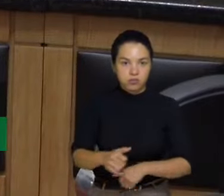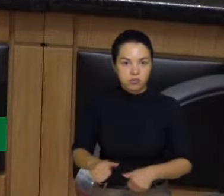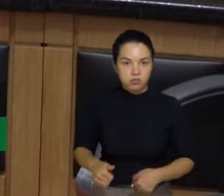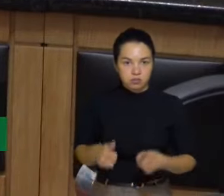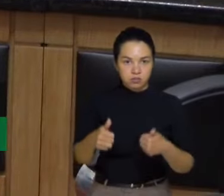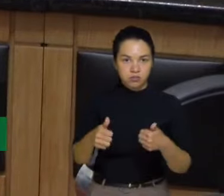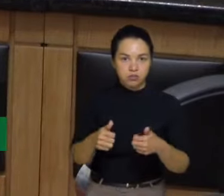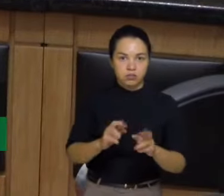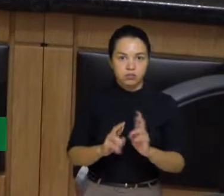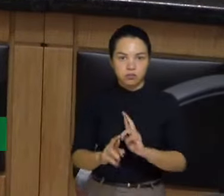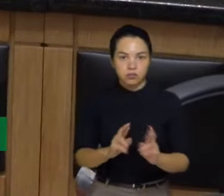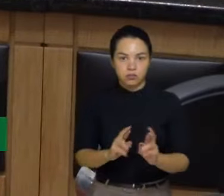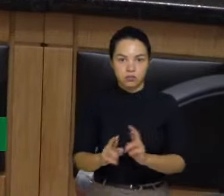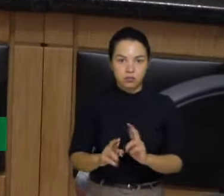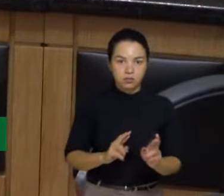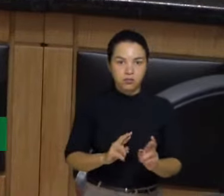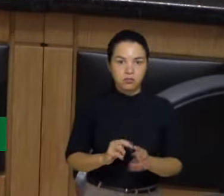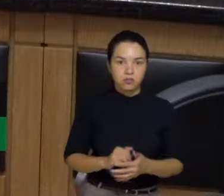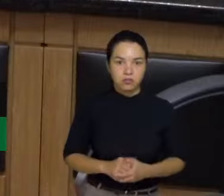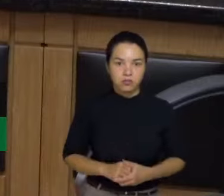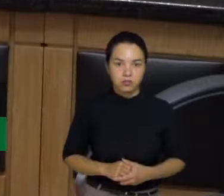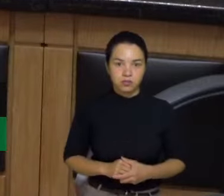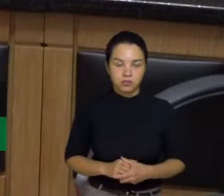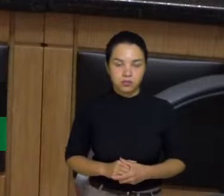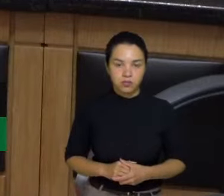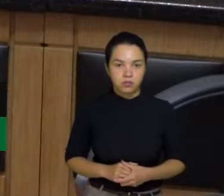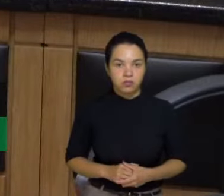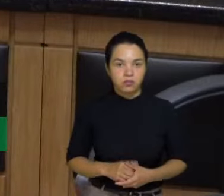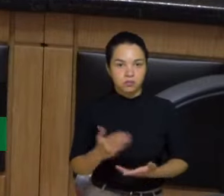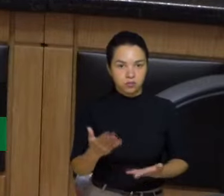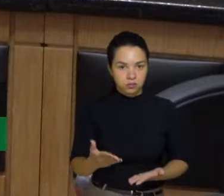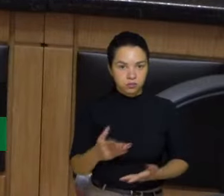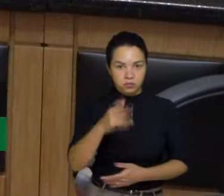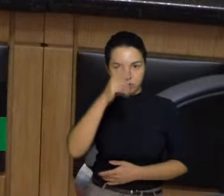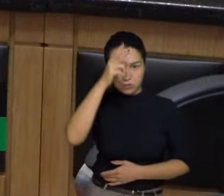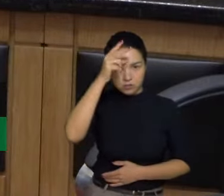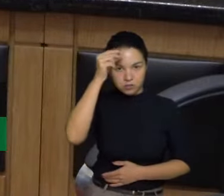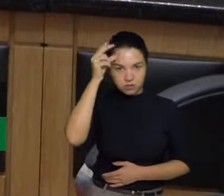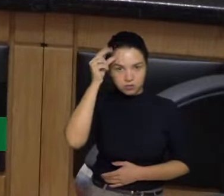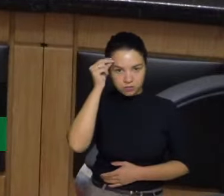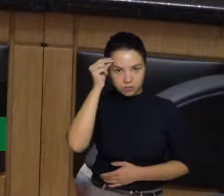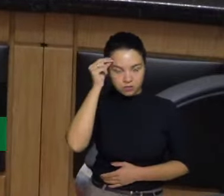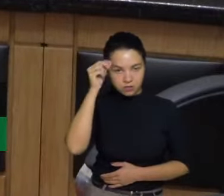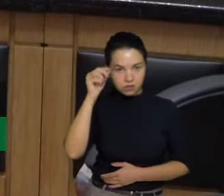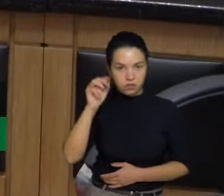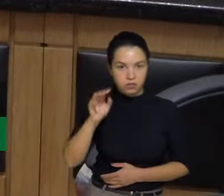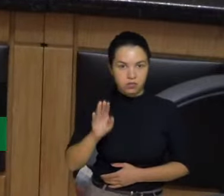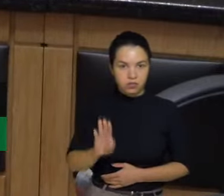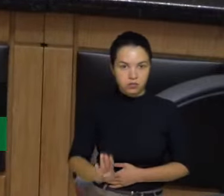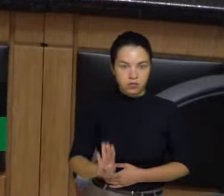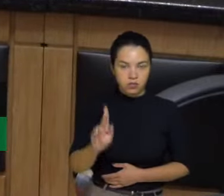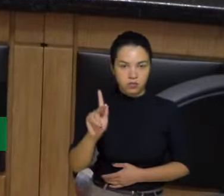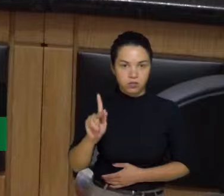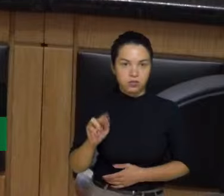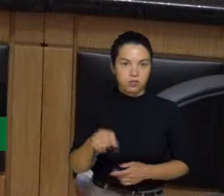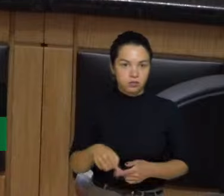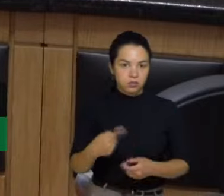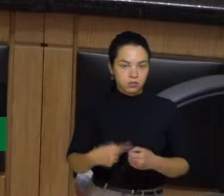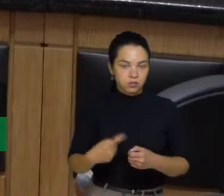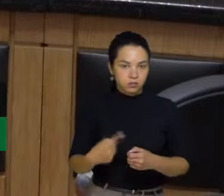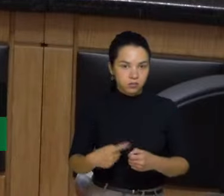rodovia. Mas antes disso, você como prefeito, Vossa Excelência, como prefeito de Porto Belo e eu de São João Batista, nós